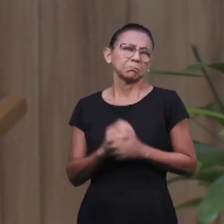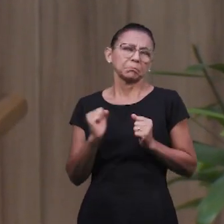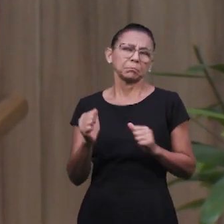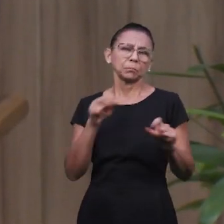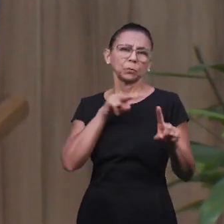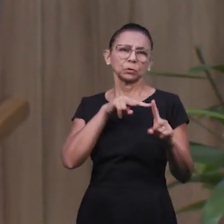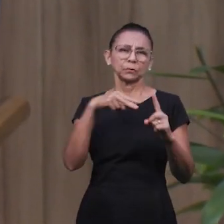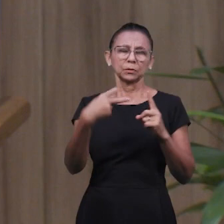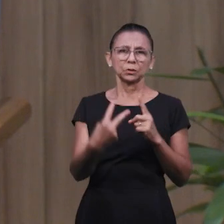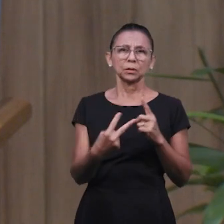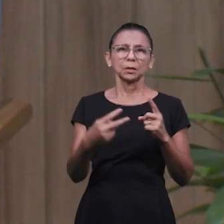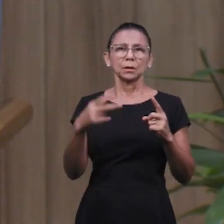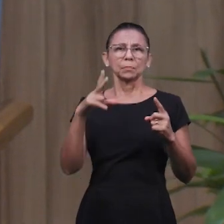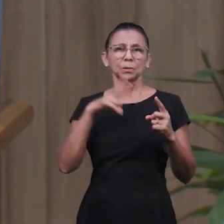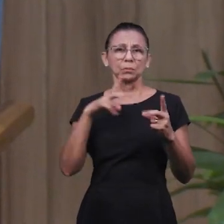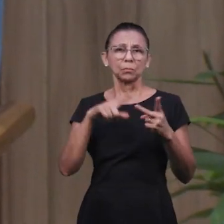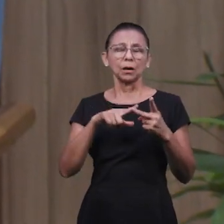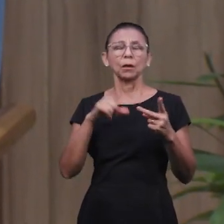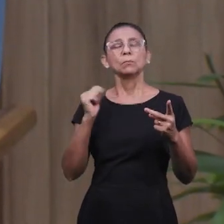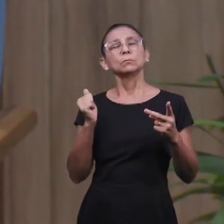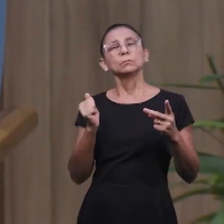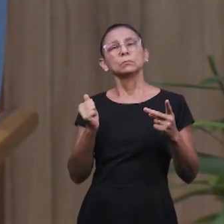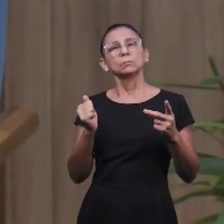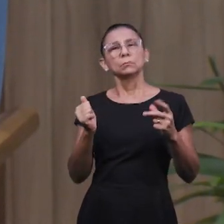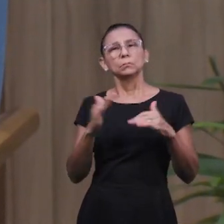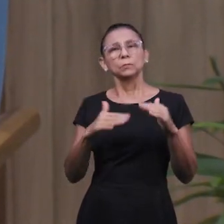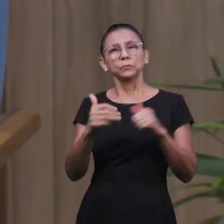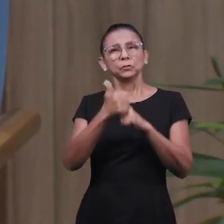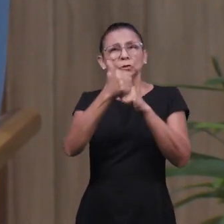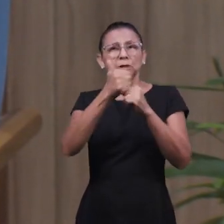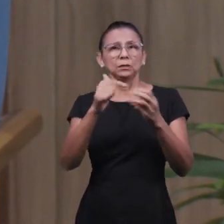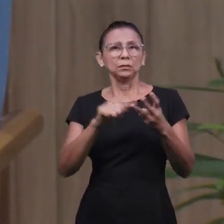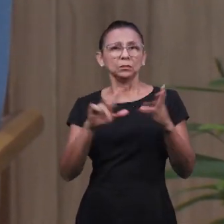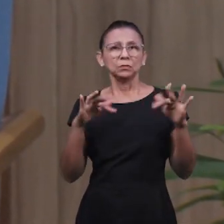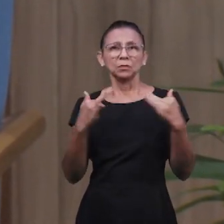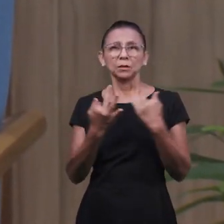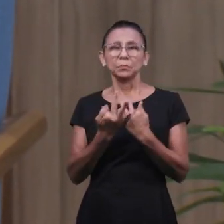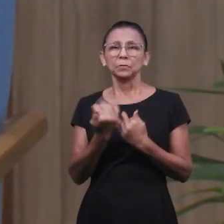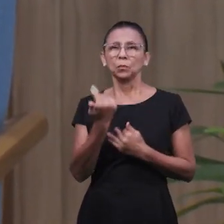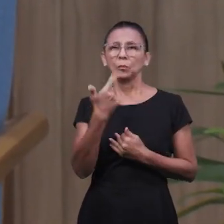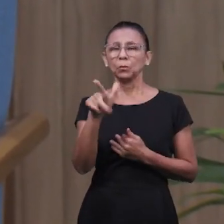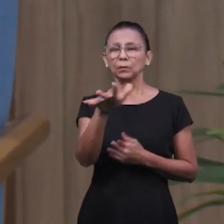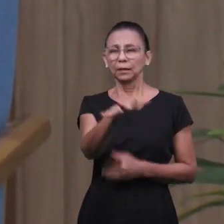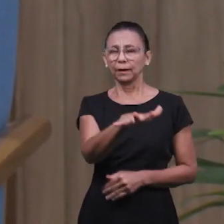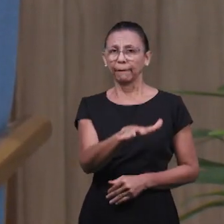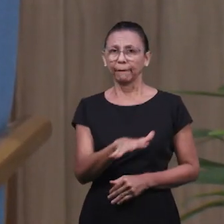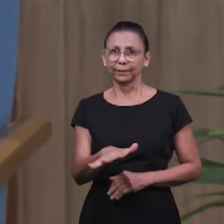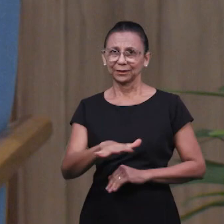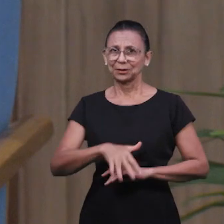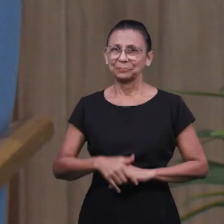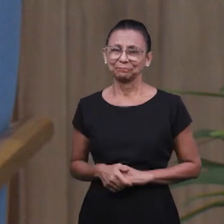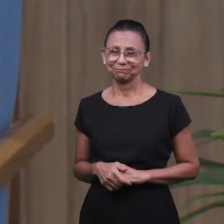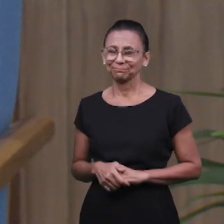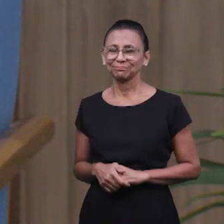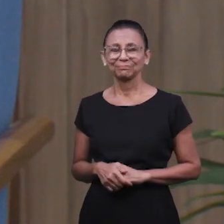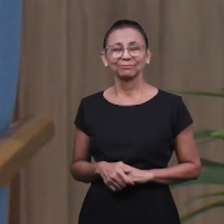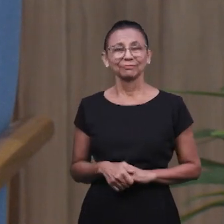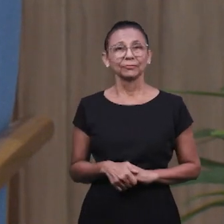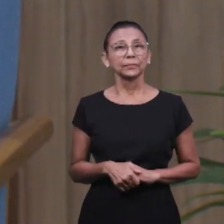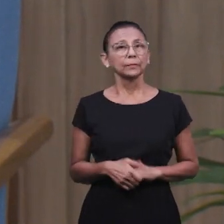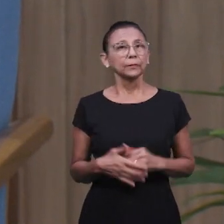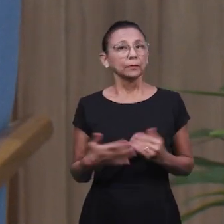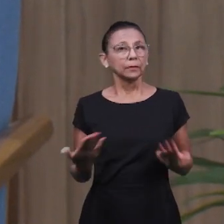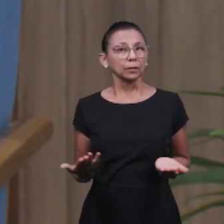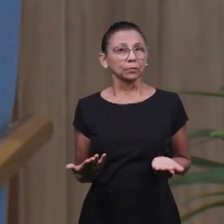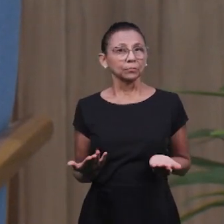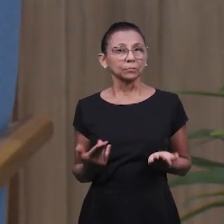vista pessoal, profissional, familiar, ou em qualquer outro campo da nossa história pessoal. Não é diferente quando